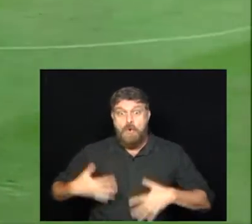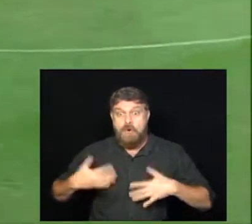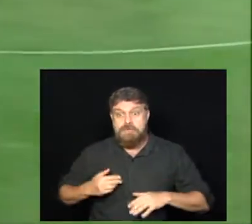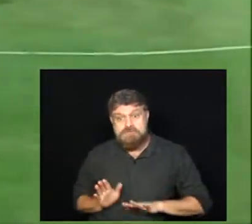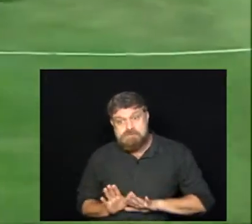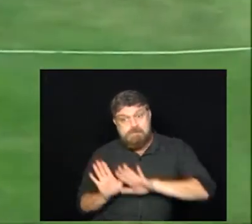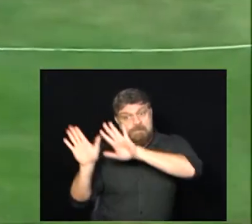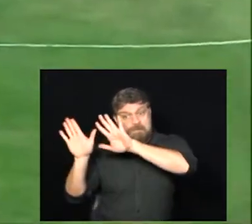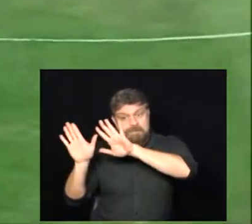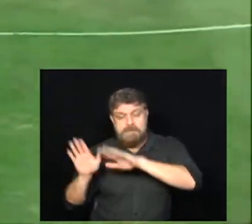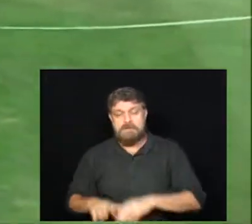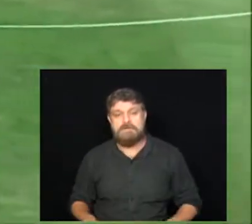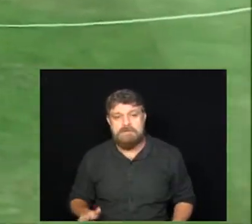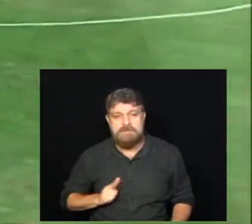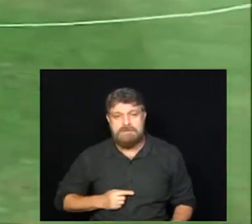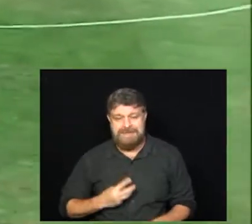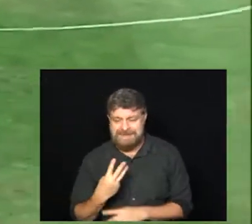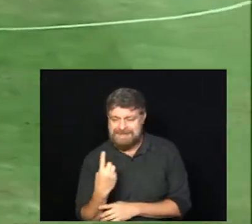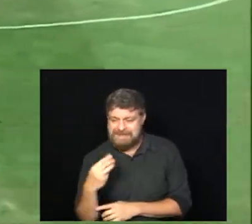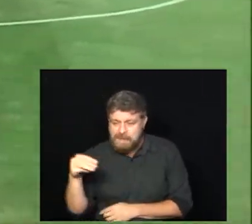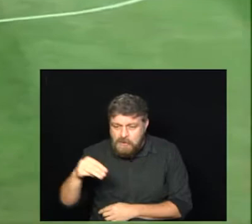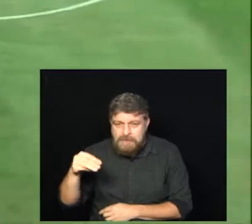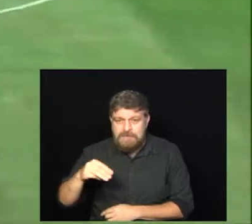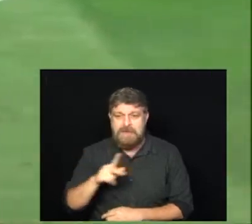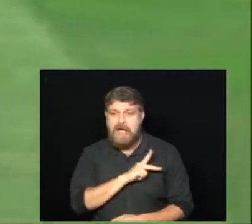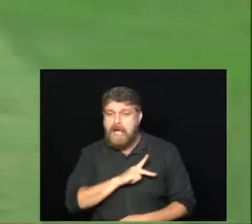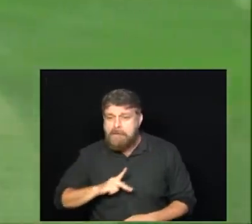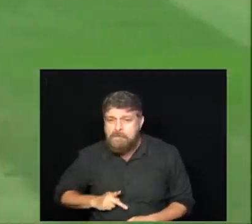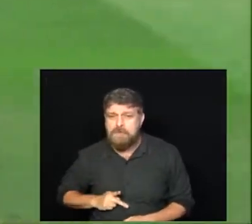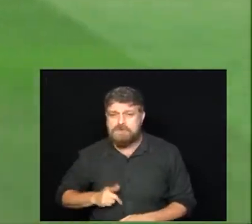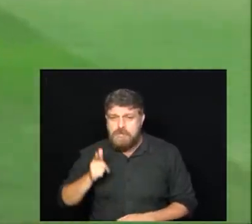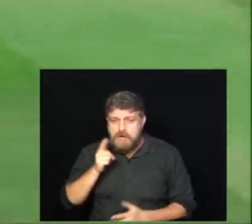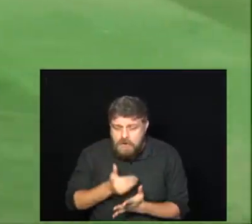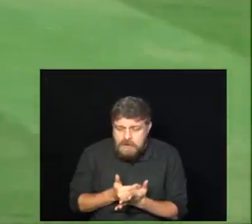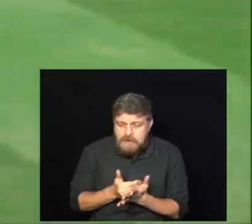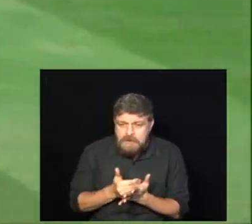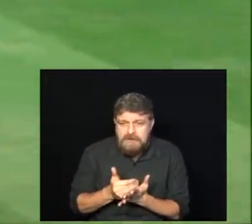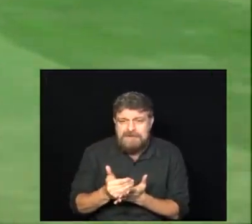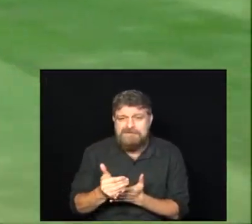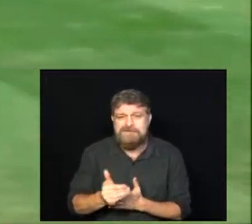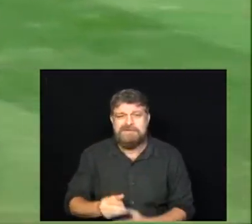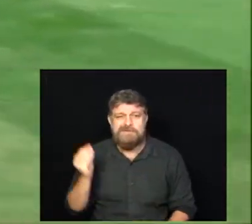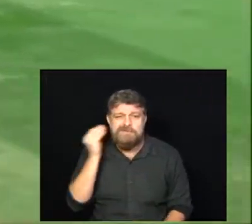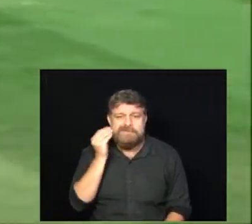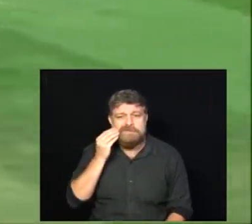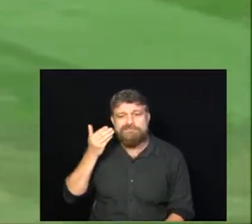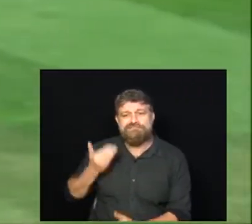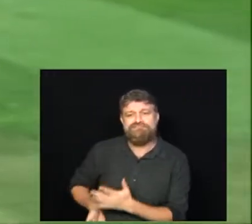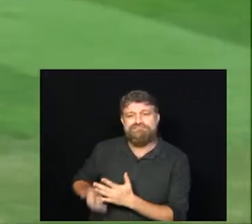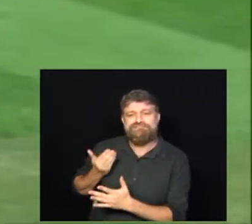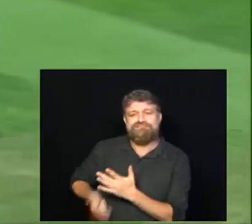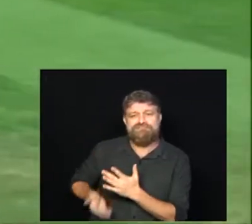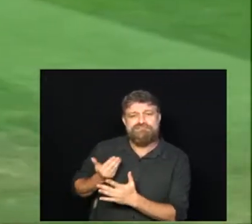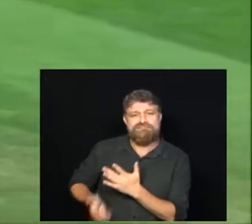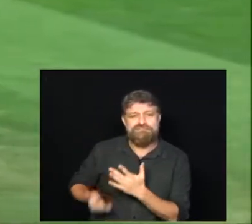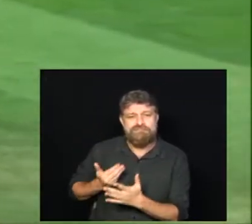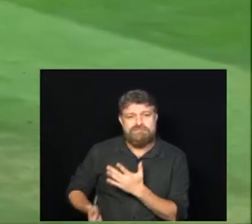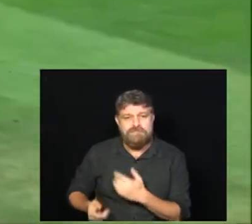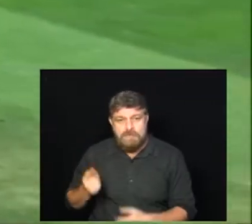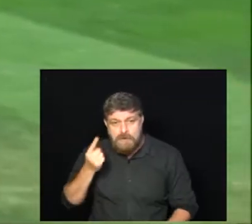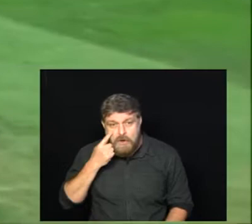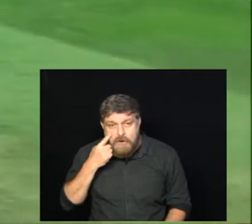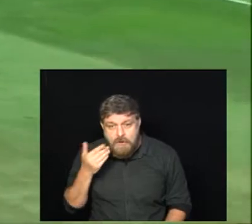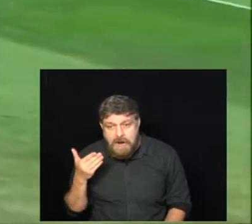Ivan. Aos 31 minutos, a Ponte começou a desperdiçar oportunidades. Nessa, após tabela